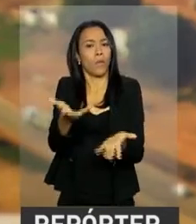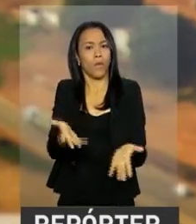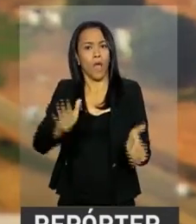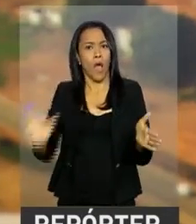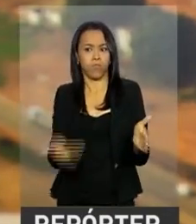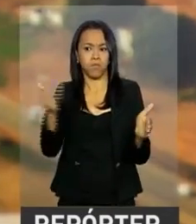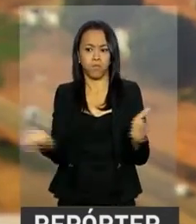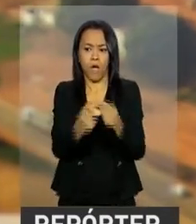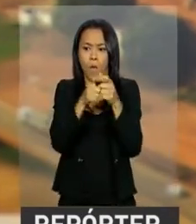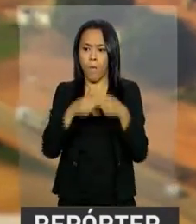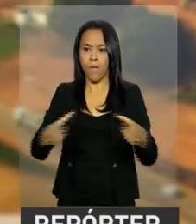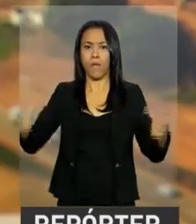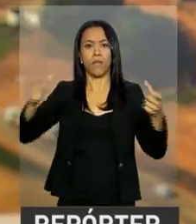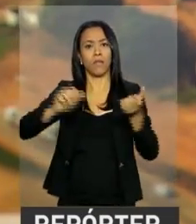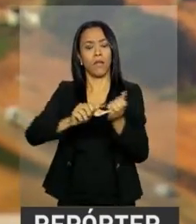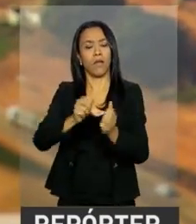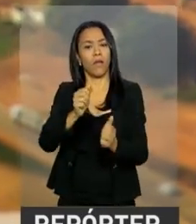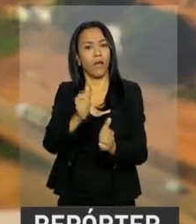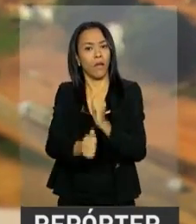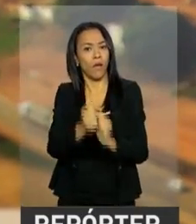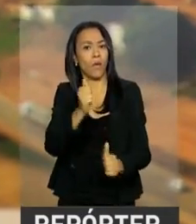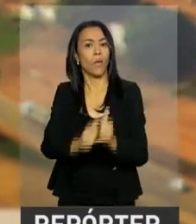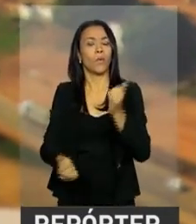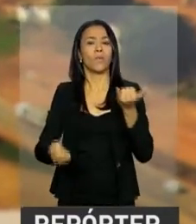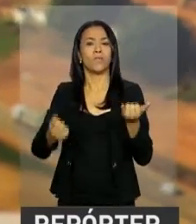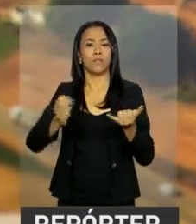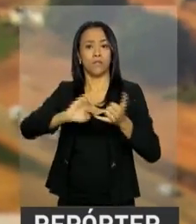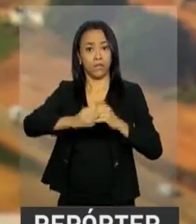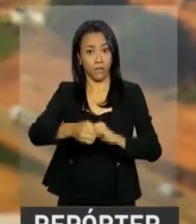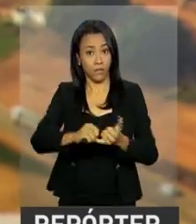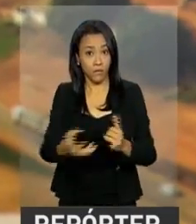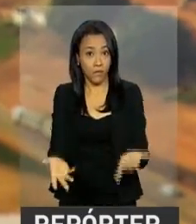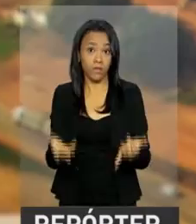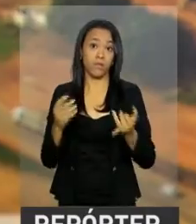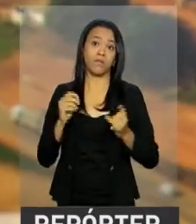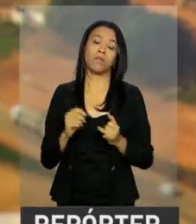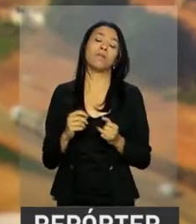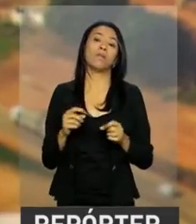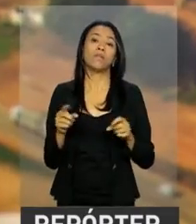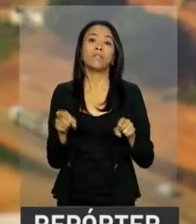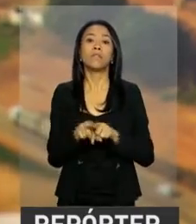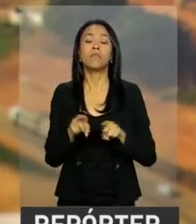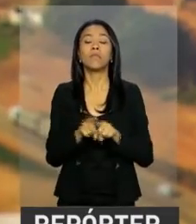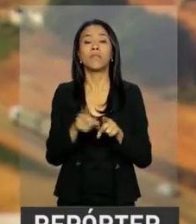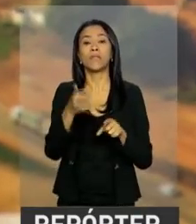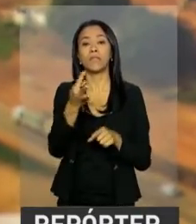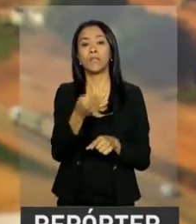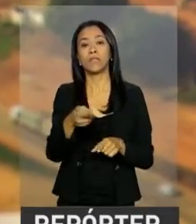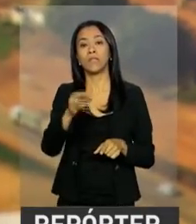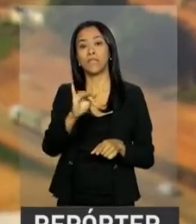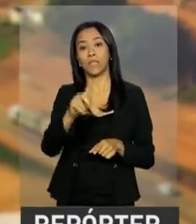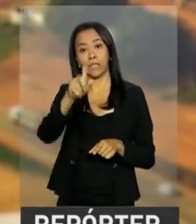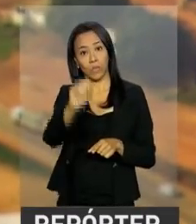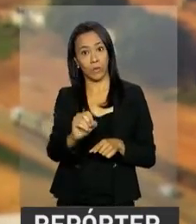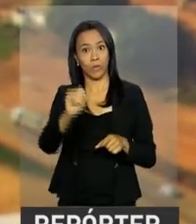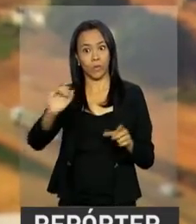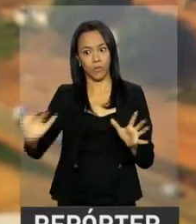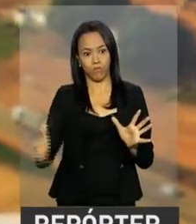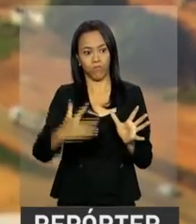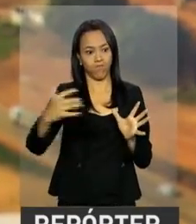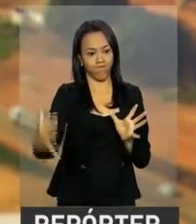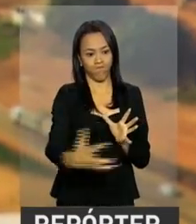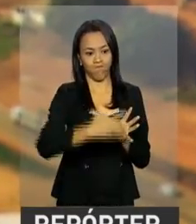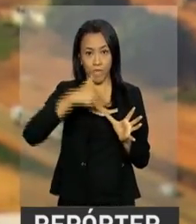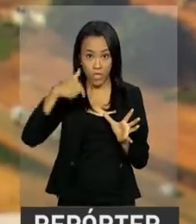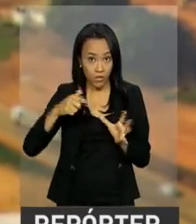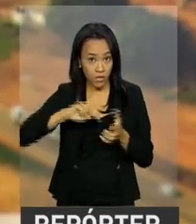aumenta a produção de feijão, traz uma informação de trigo muito, muito boa. Isso quer dizer